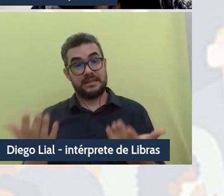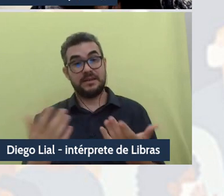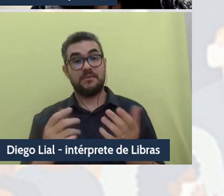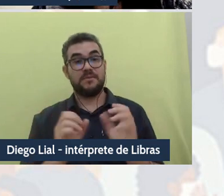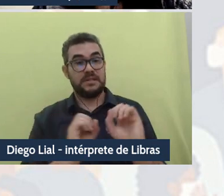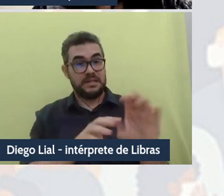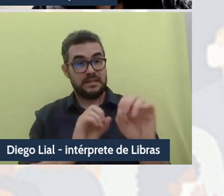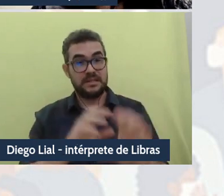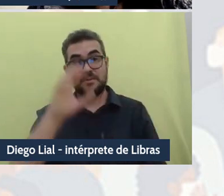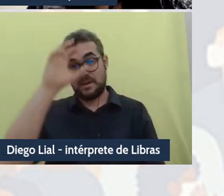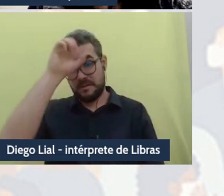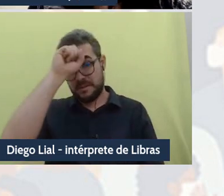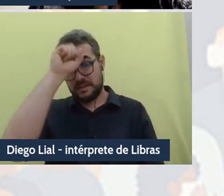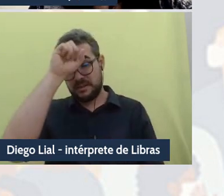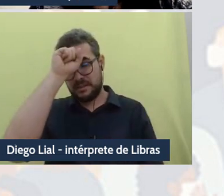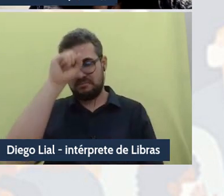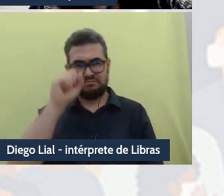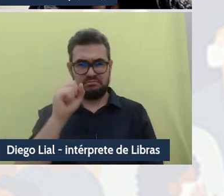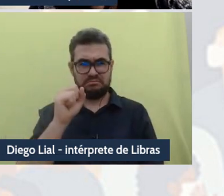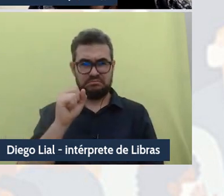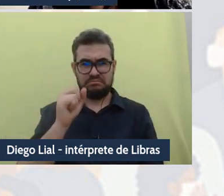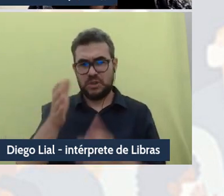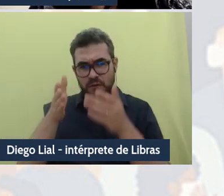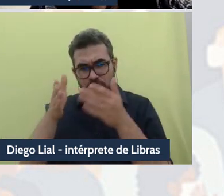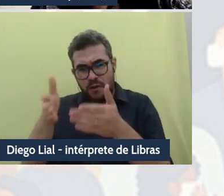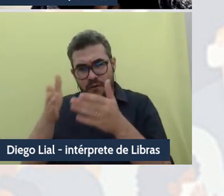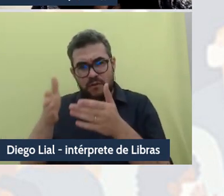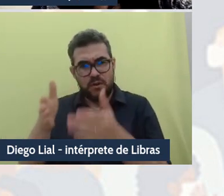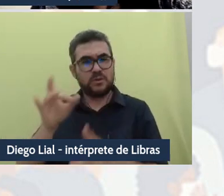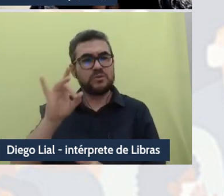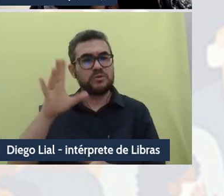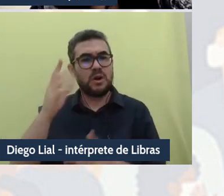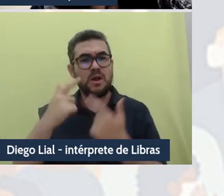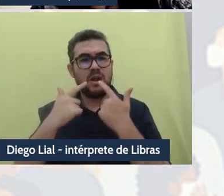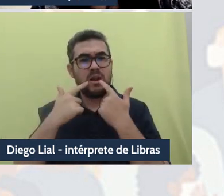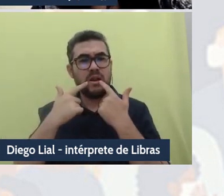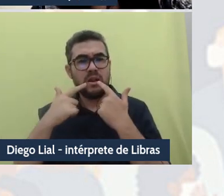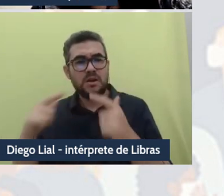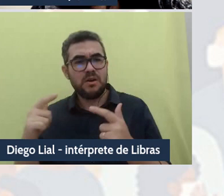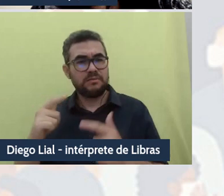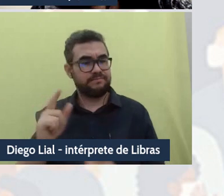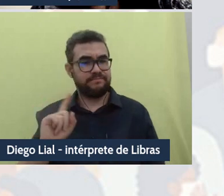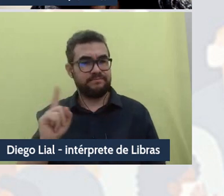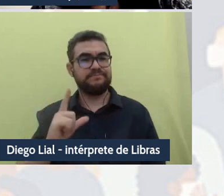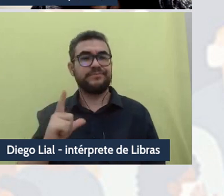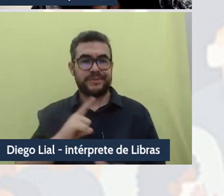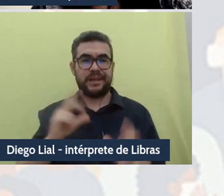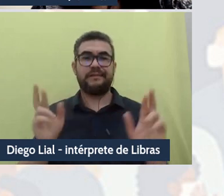educacionais, mas políticas em sua natureza, conforme nos lembra Rajagopalan.